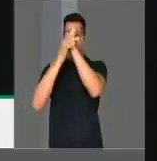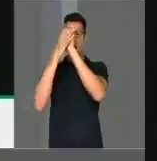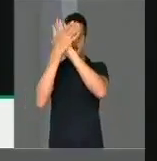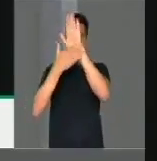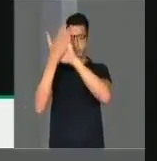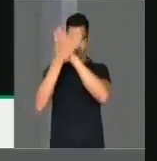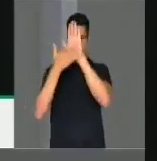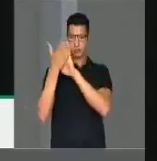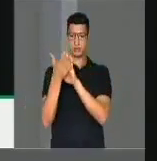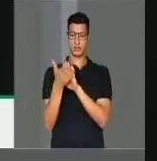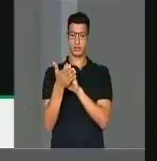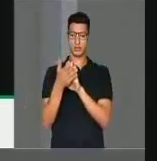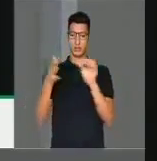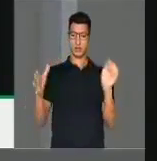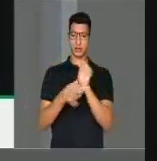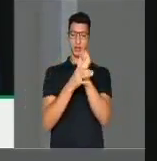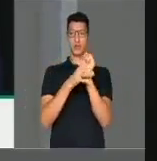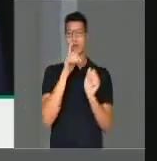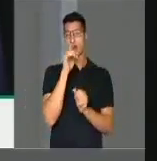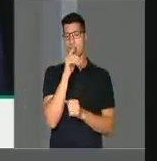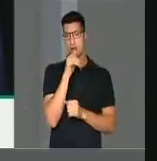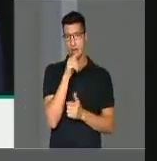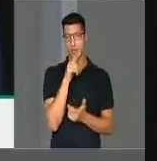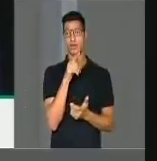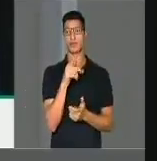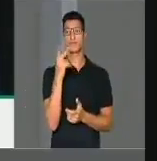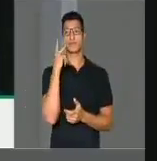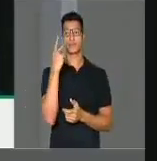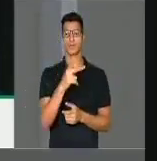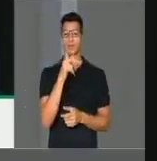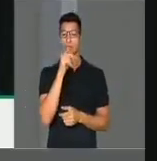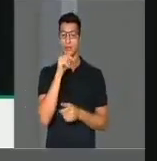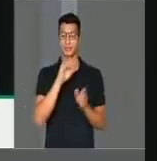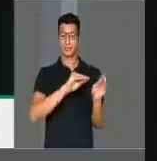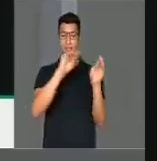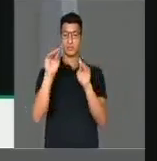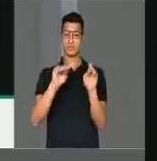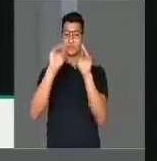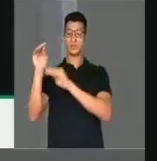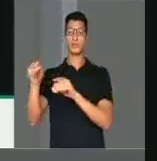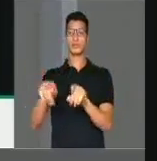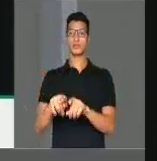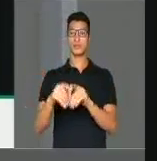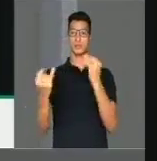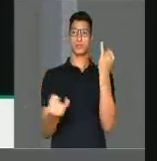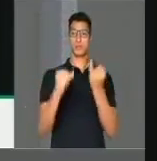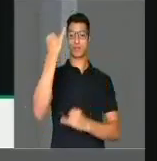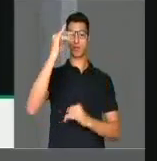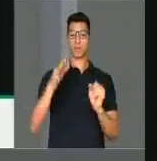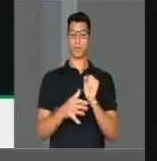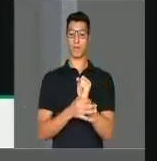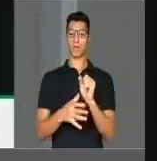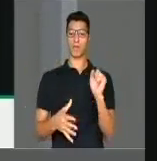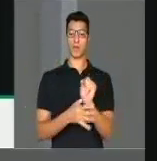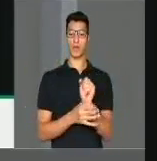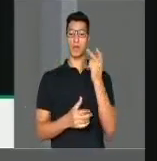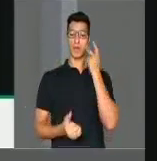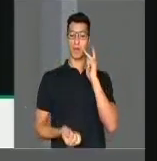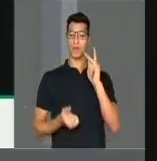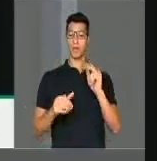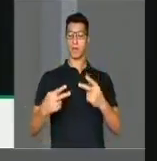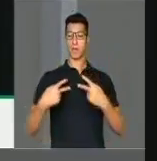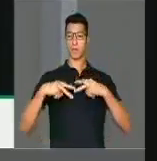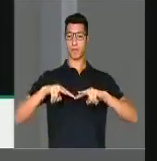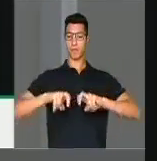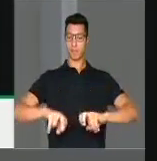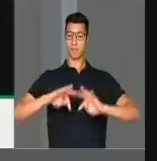presidente, garantir a segurança hídrica para irrigação e para a indústria. Garante a segurança